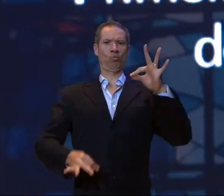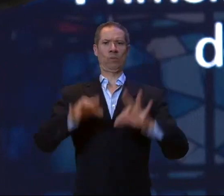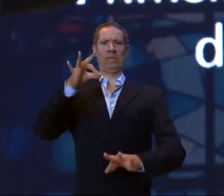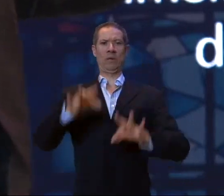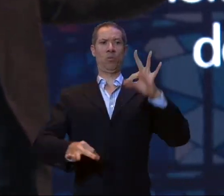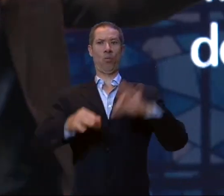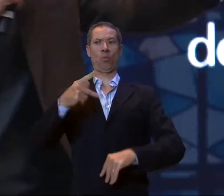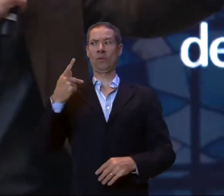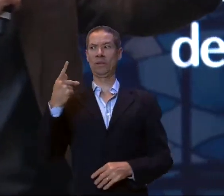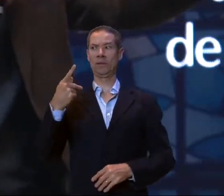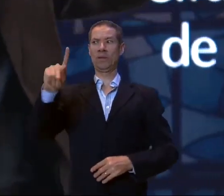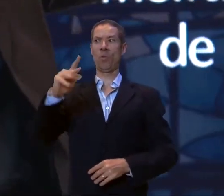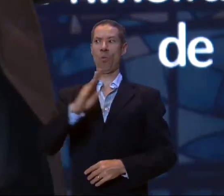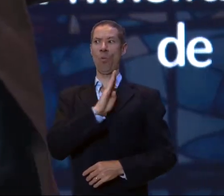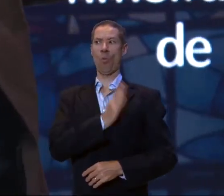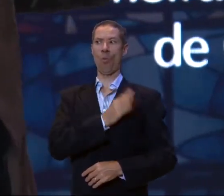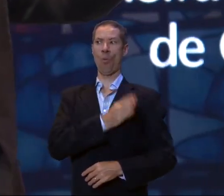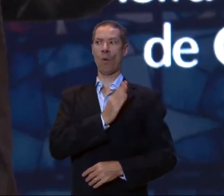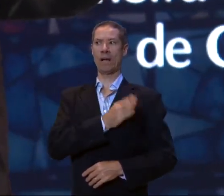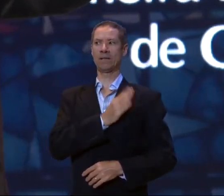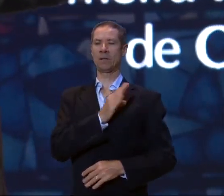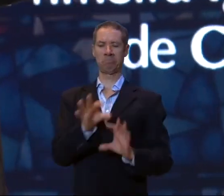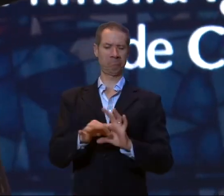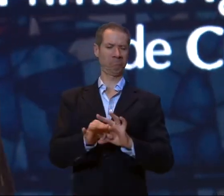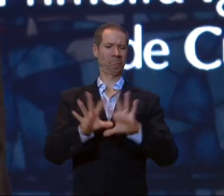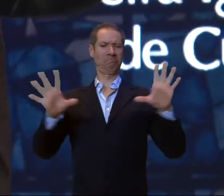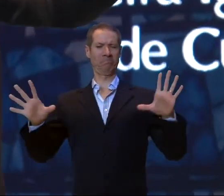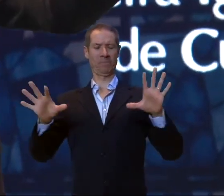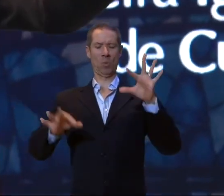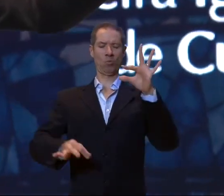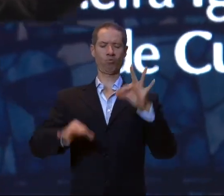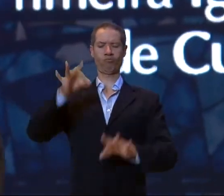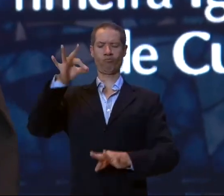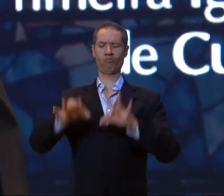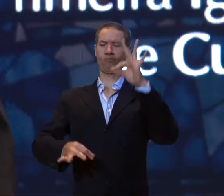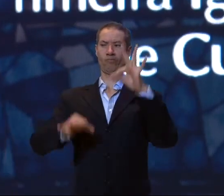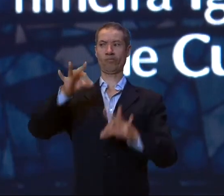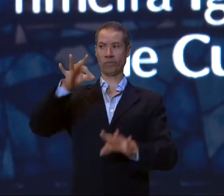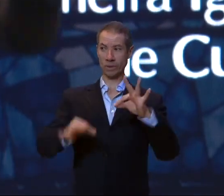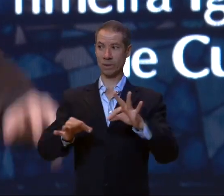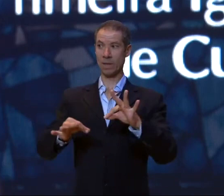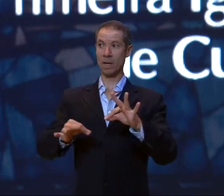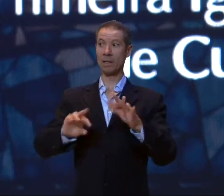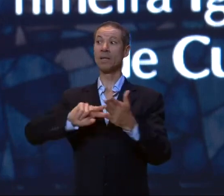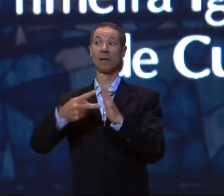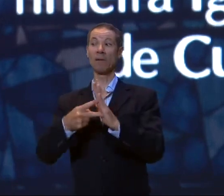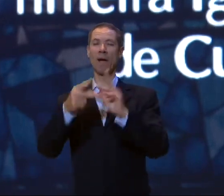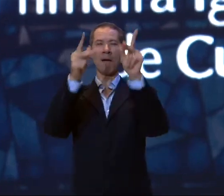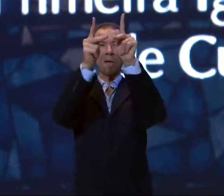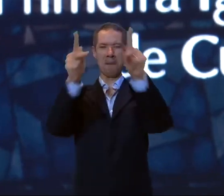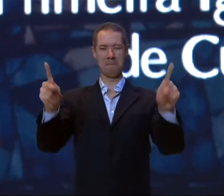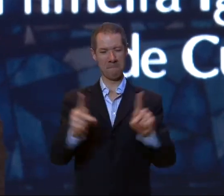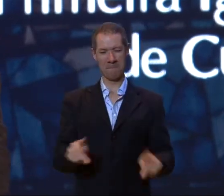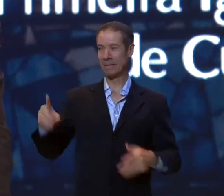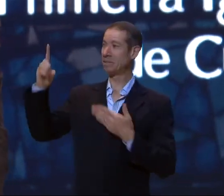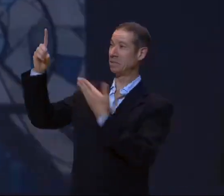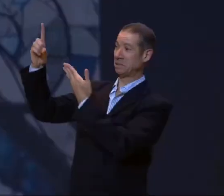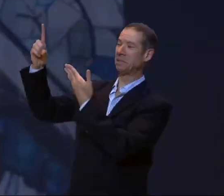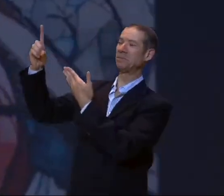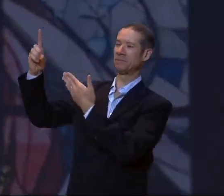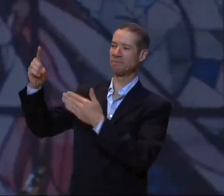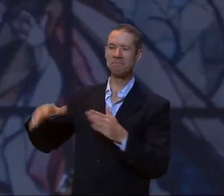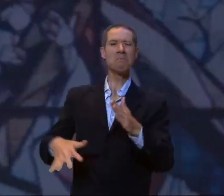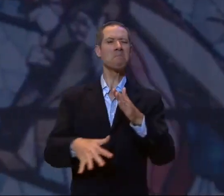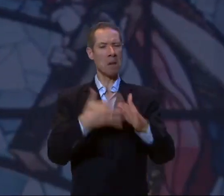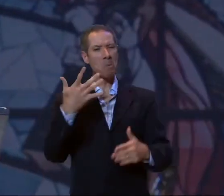teu coração, o árbitro, o juiz, que seja a paz de Deus. Sabe,